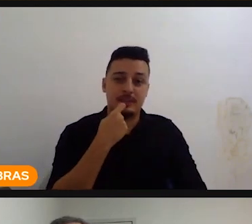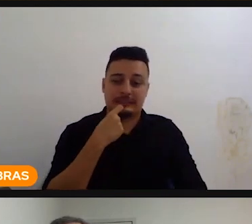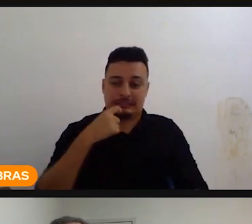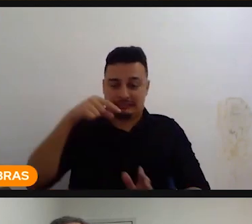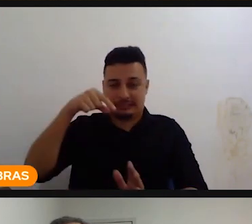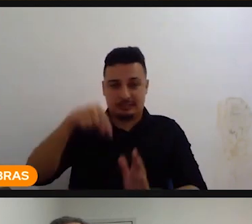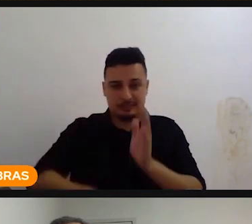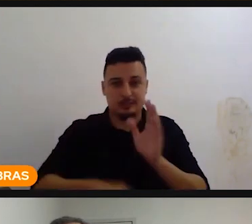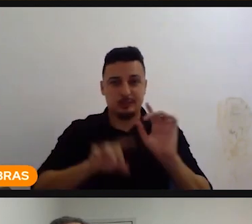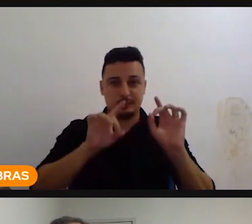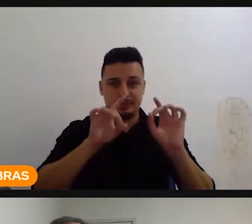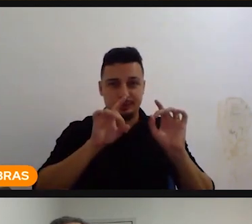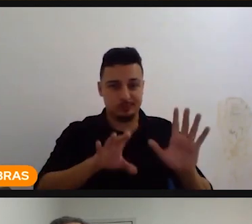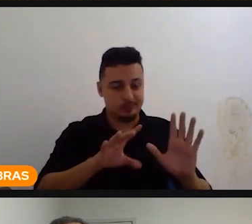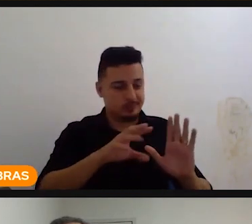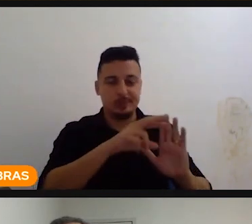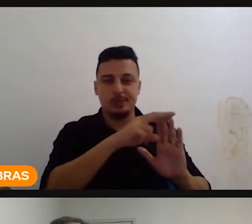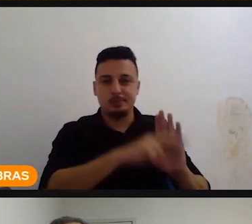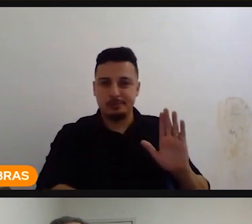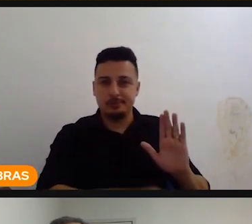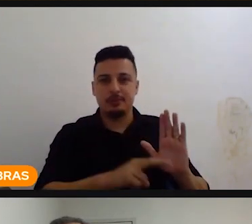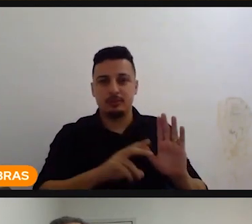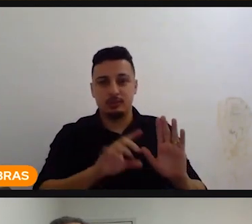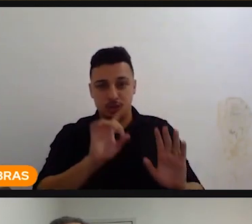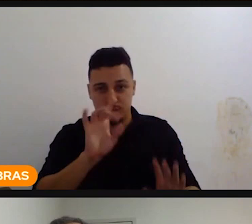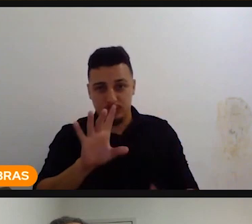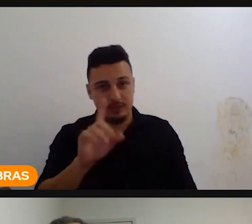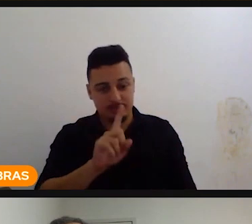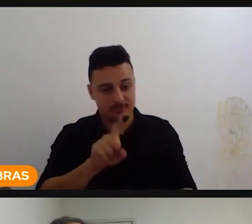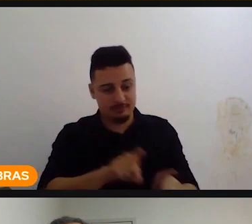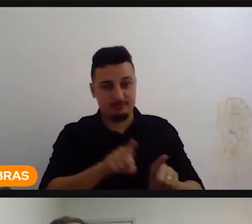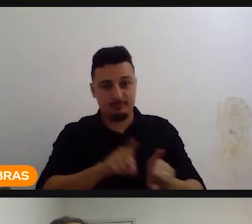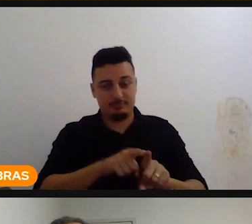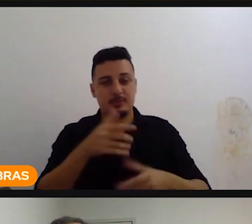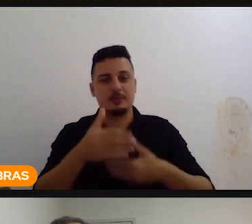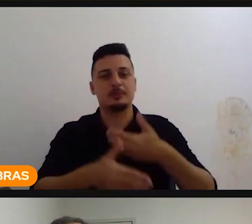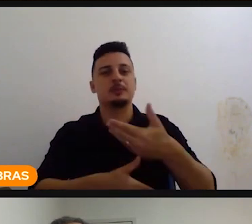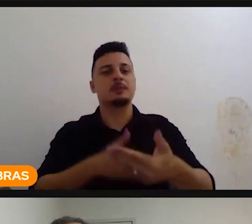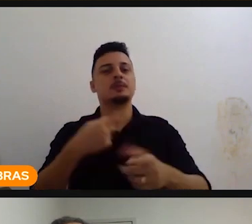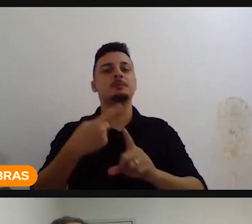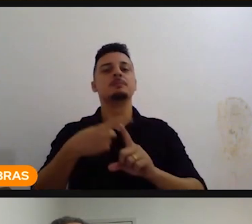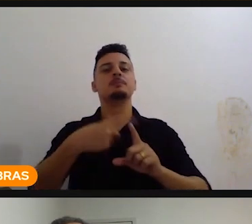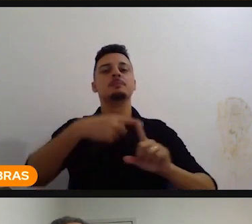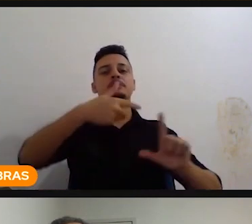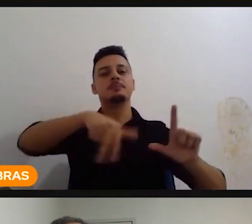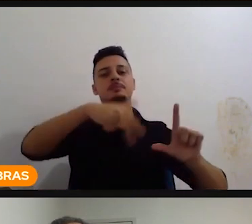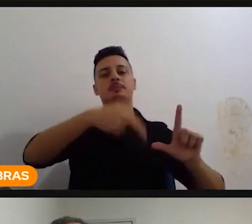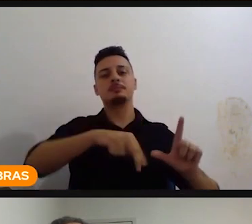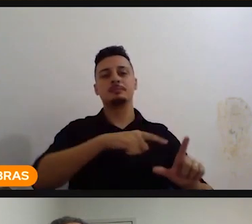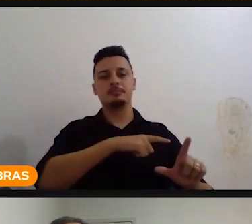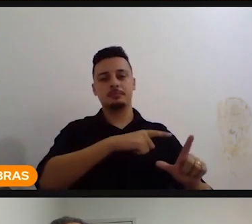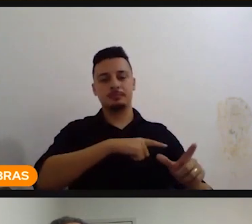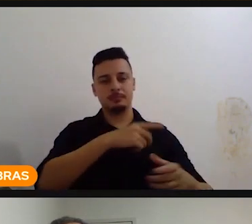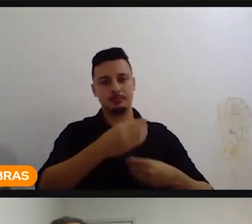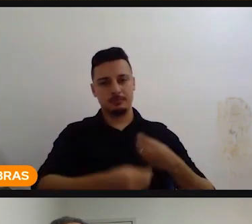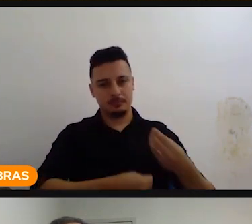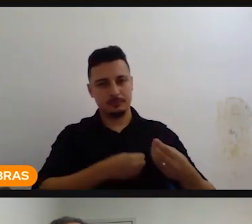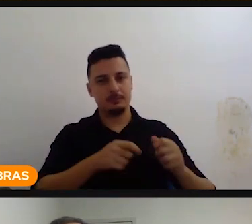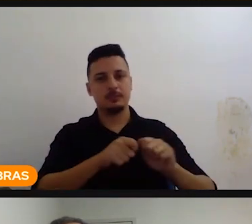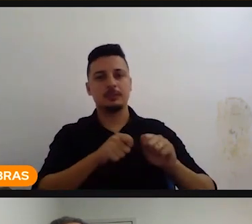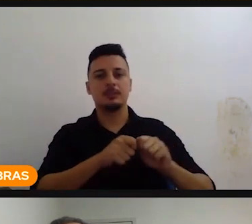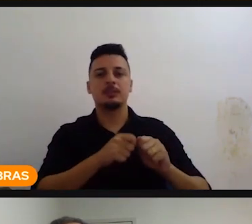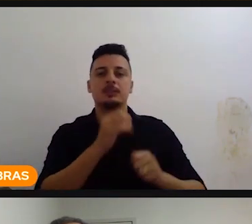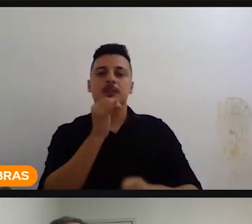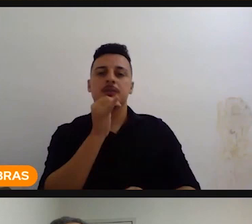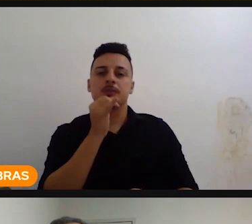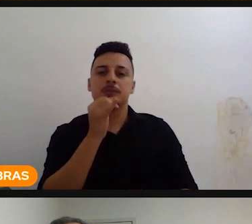roteiro, mas toda a parte de Bíblia, né? Que a animação tem esse processo também, né? Diferente de um live action. A animação, a